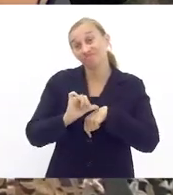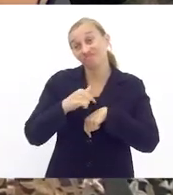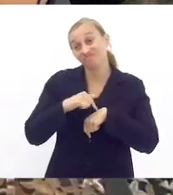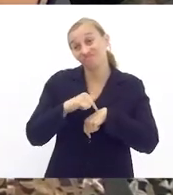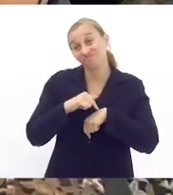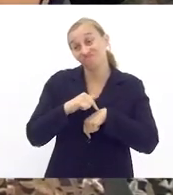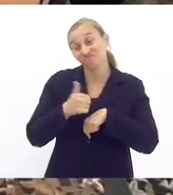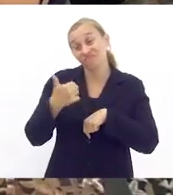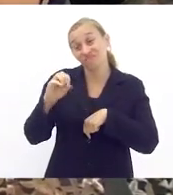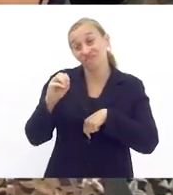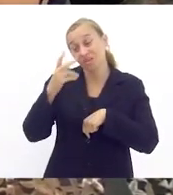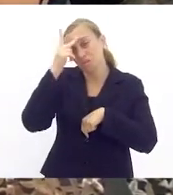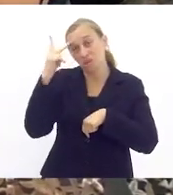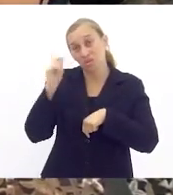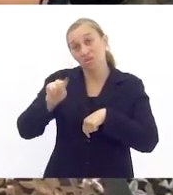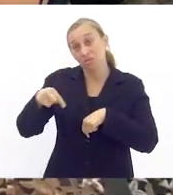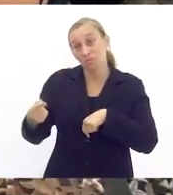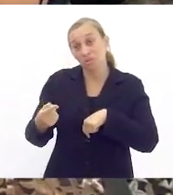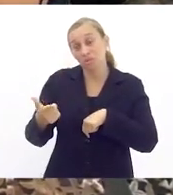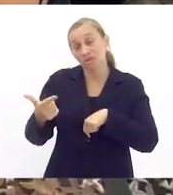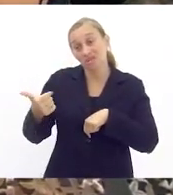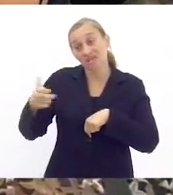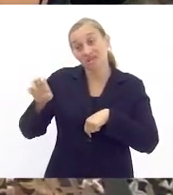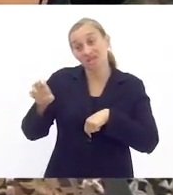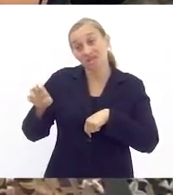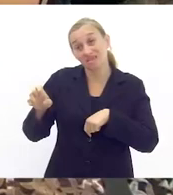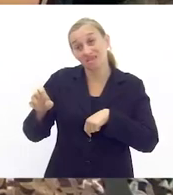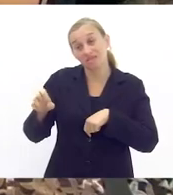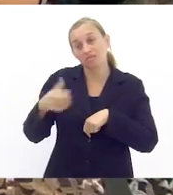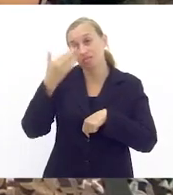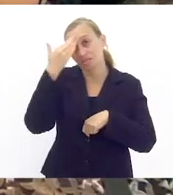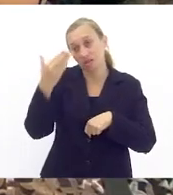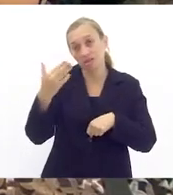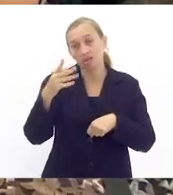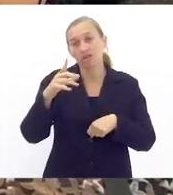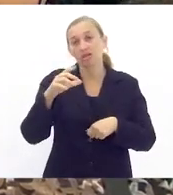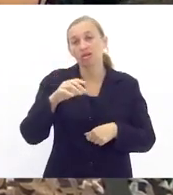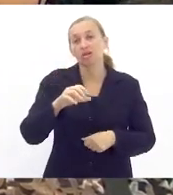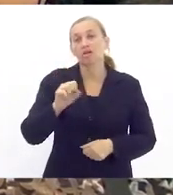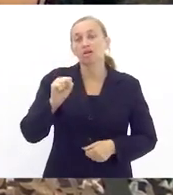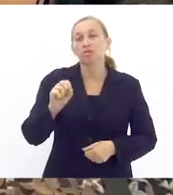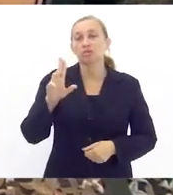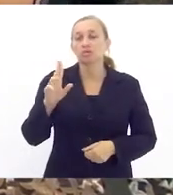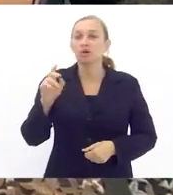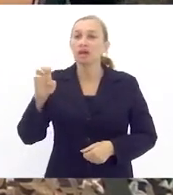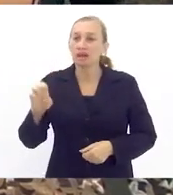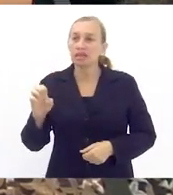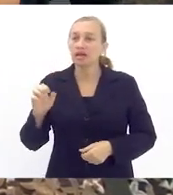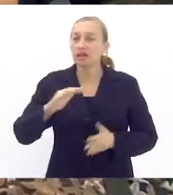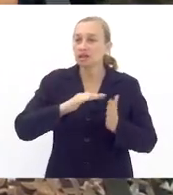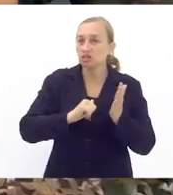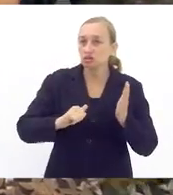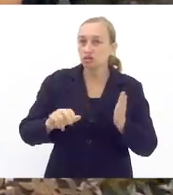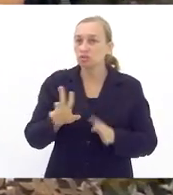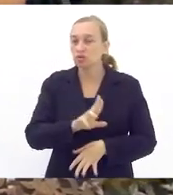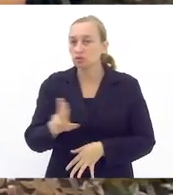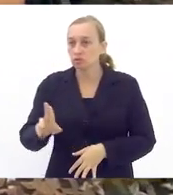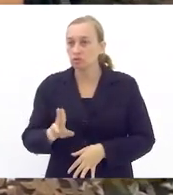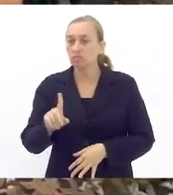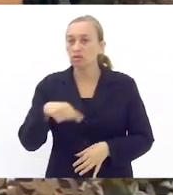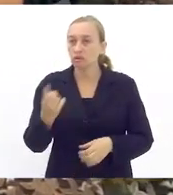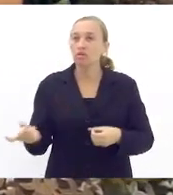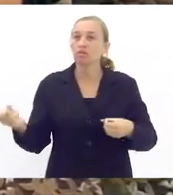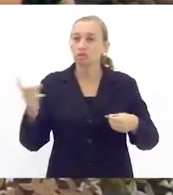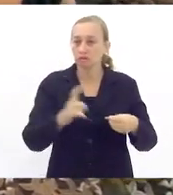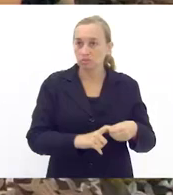abriu para 10 chegamos a 15 quero agradecer a Sueli porque ela retirou a inscrição para a gente voltar